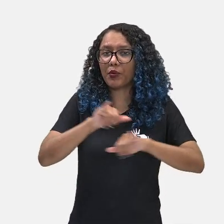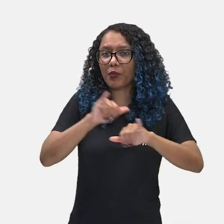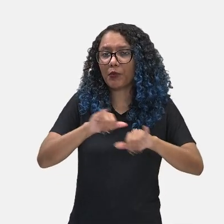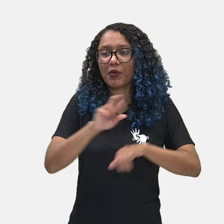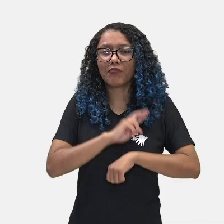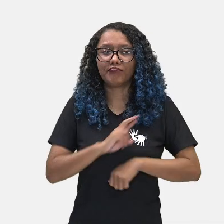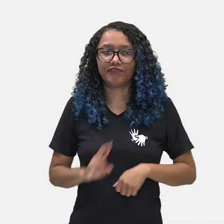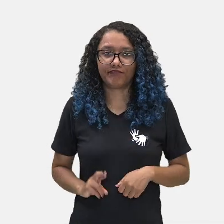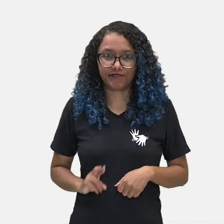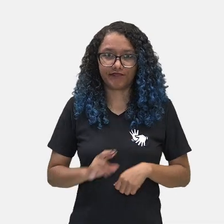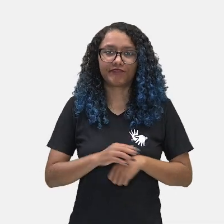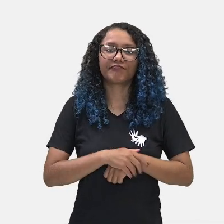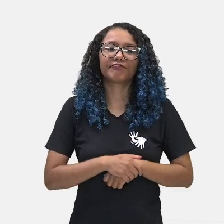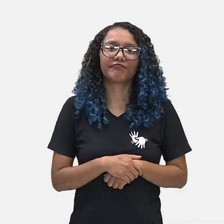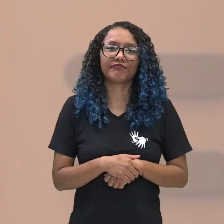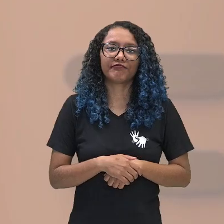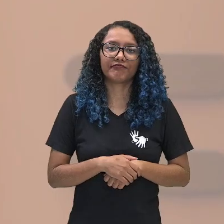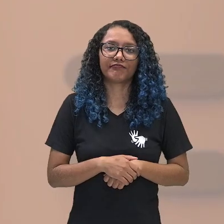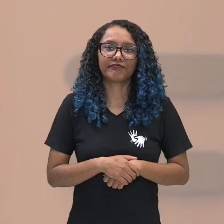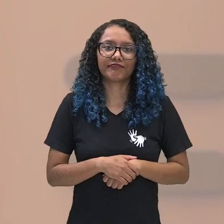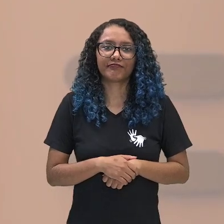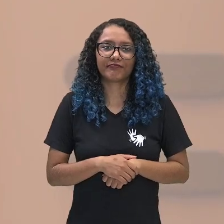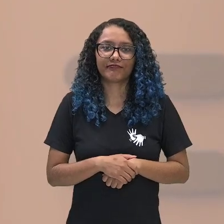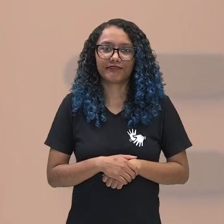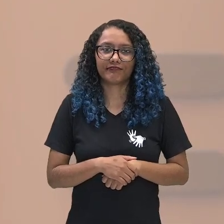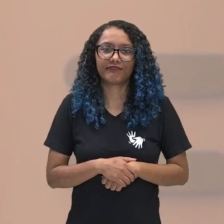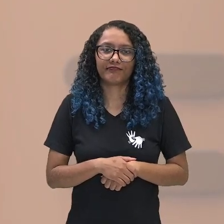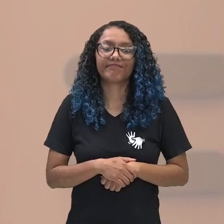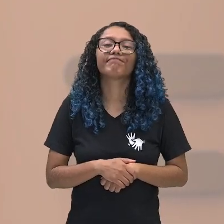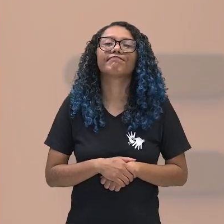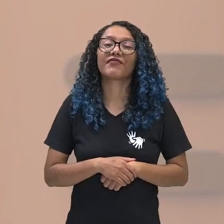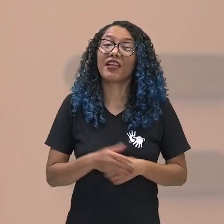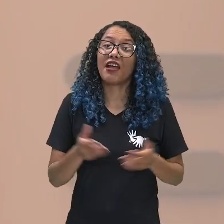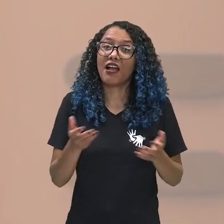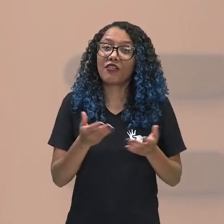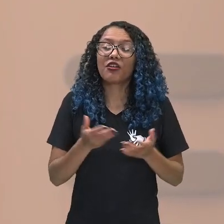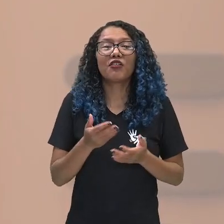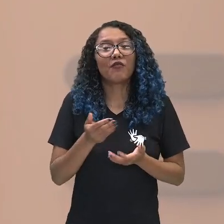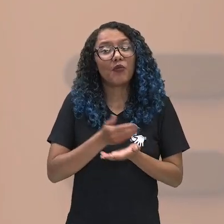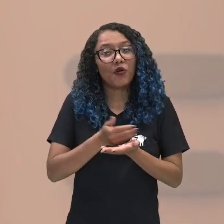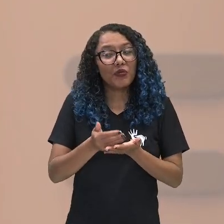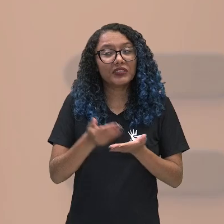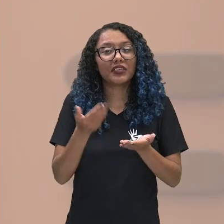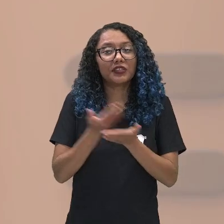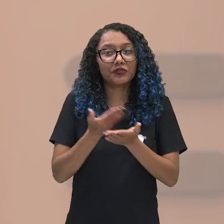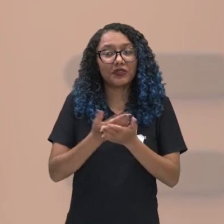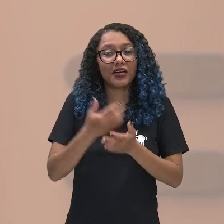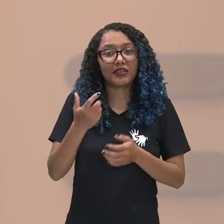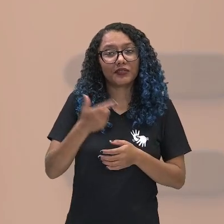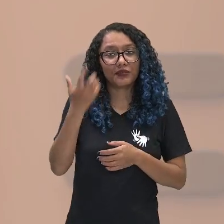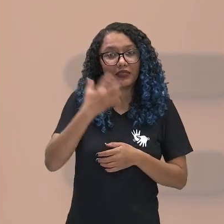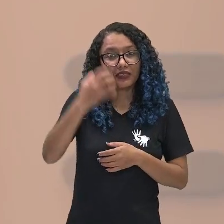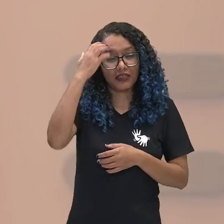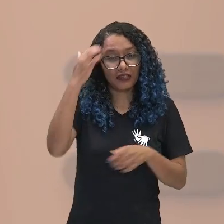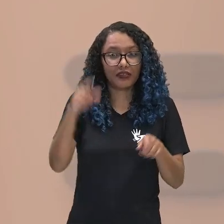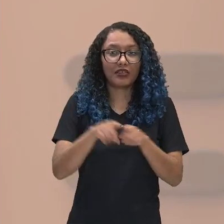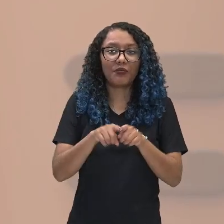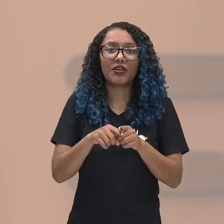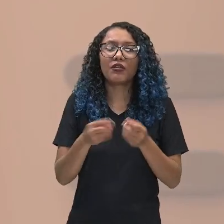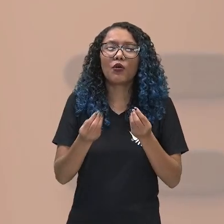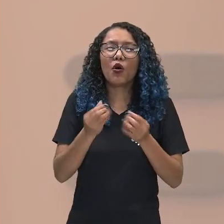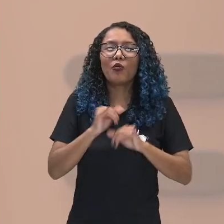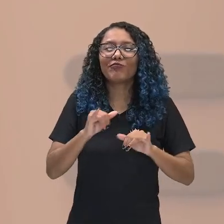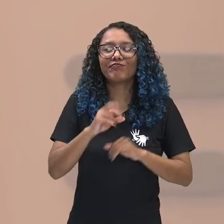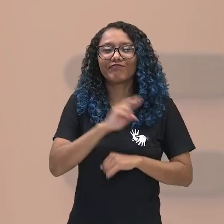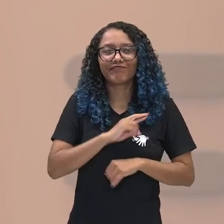a proclamação da república. Vamos então agora falar do segundo reinado e daqui a pouco então vamos proclamar a